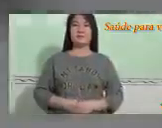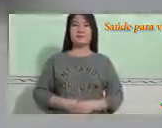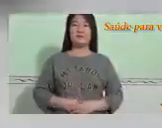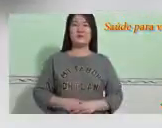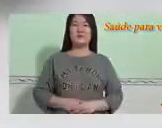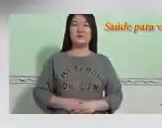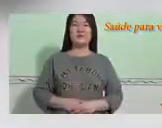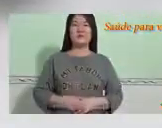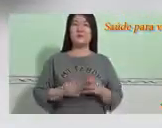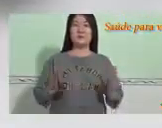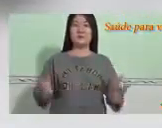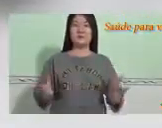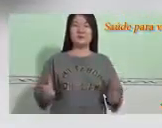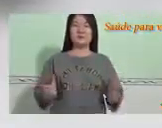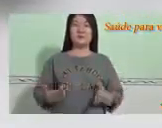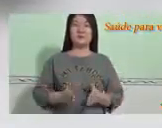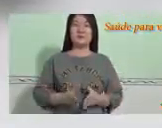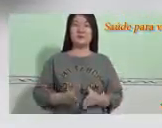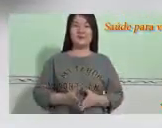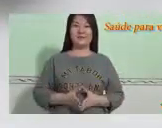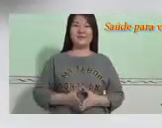indiana para que não haja a dor